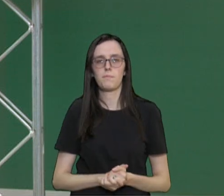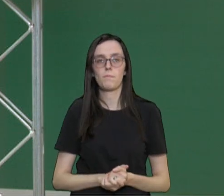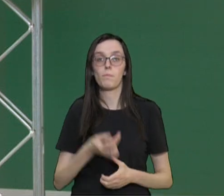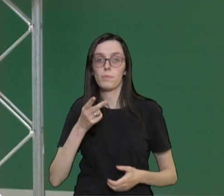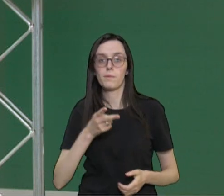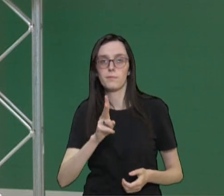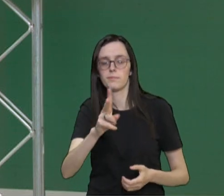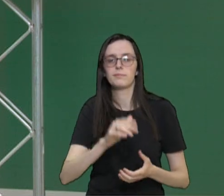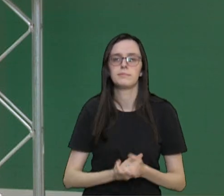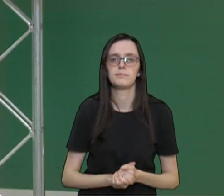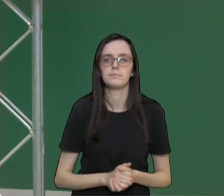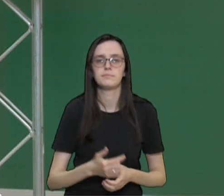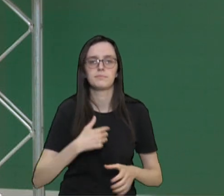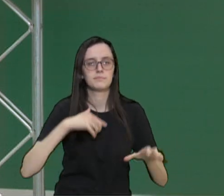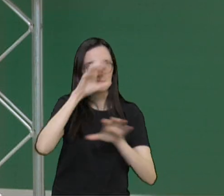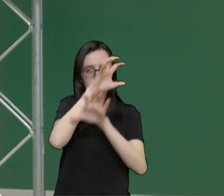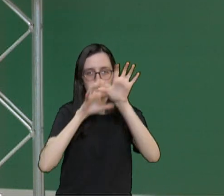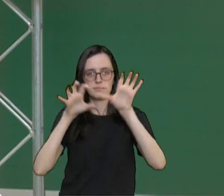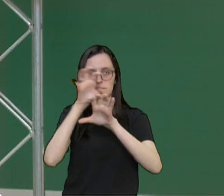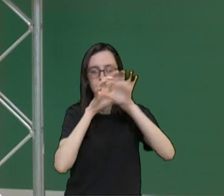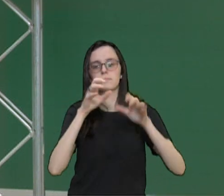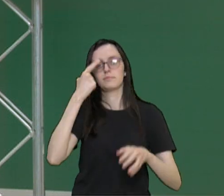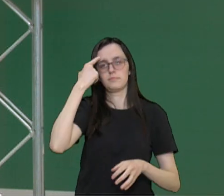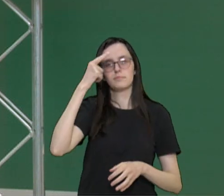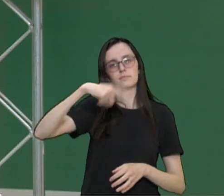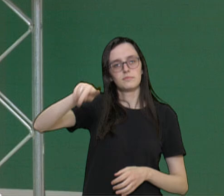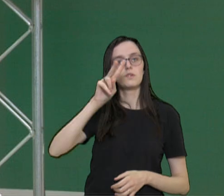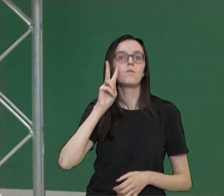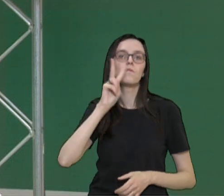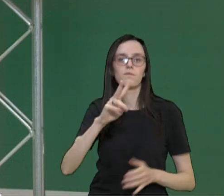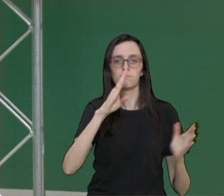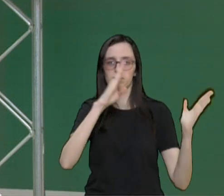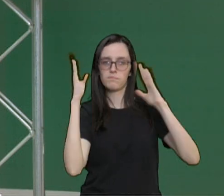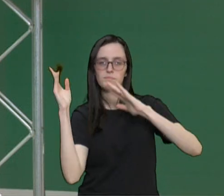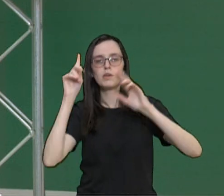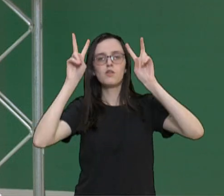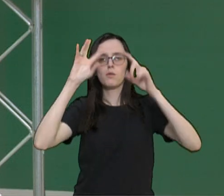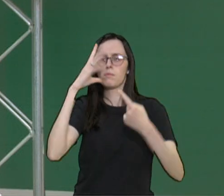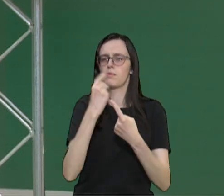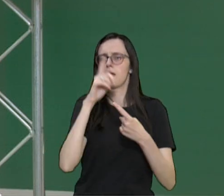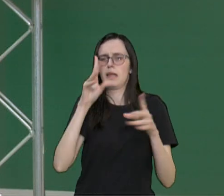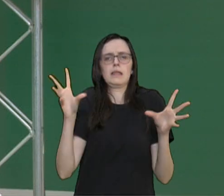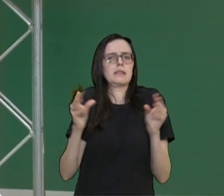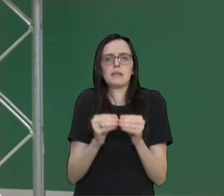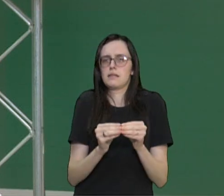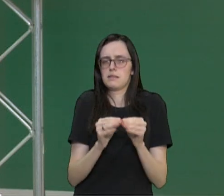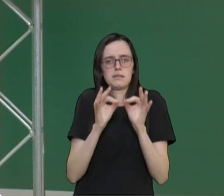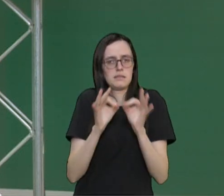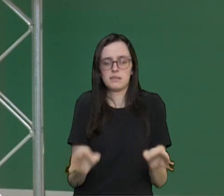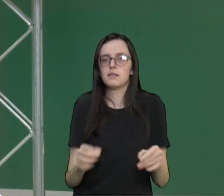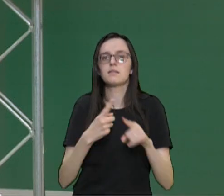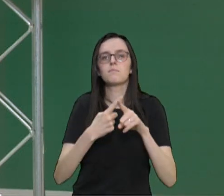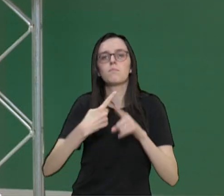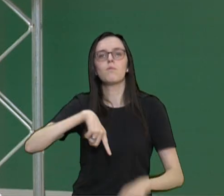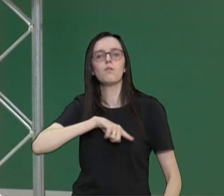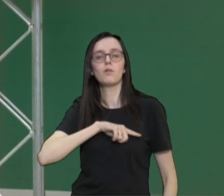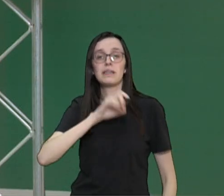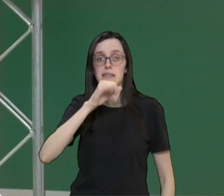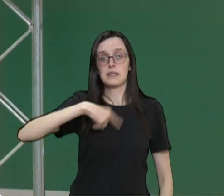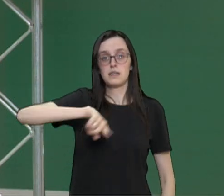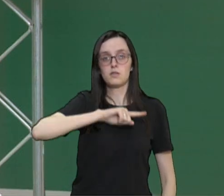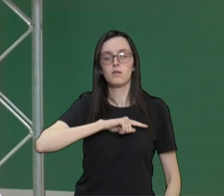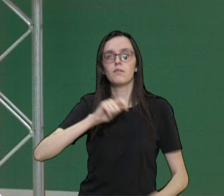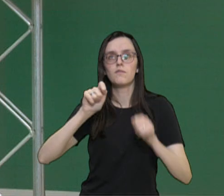Prosseguindo. Então, eu fiz aqui um organograma para vocês verem, voltado para a arte, bem simplificado, porque a gente tem se a gente for fazer um